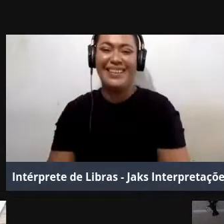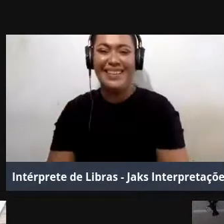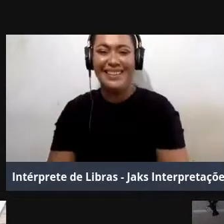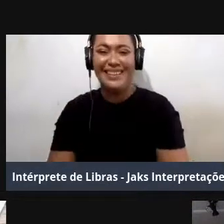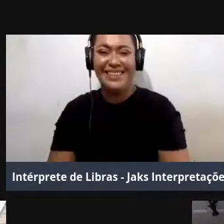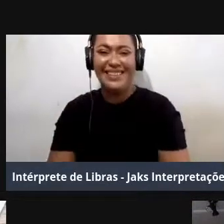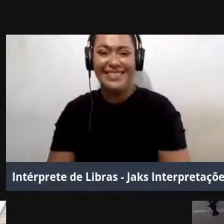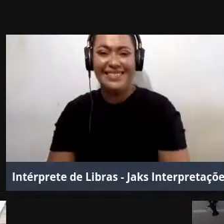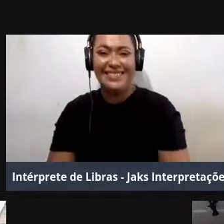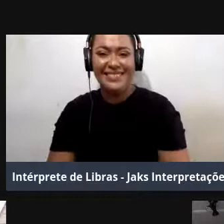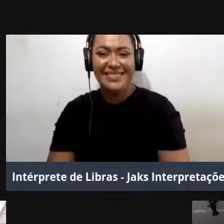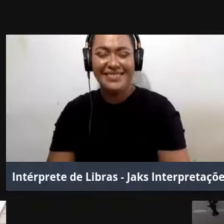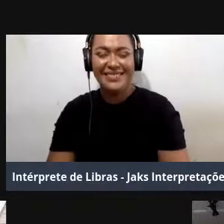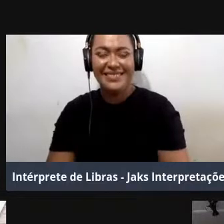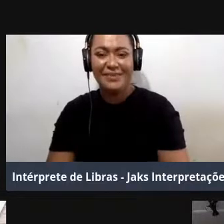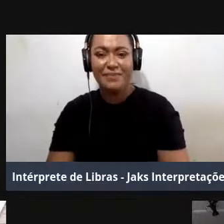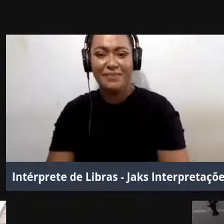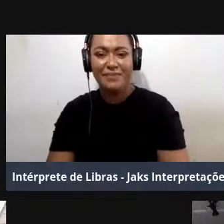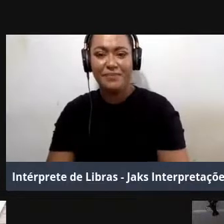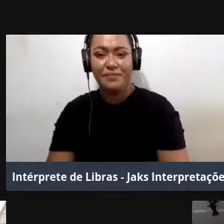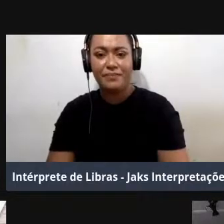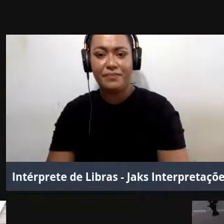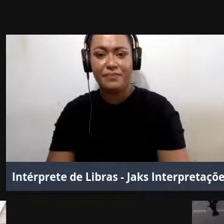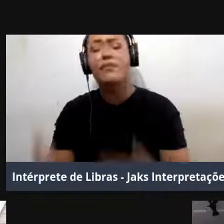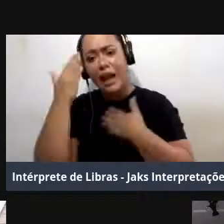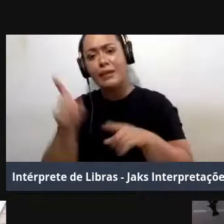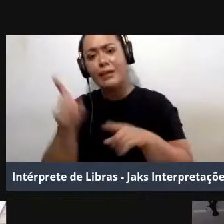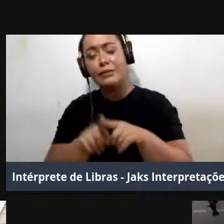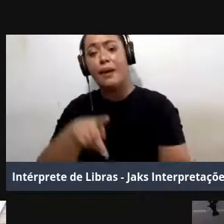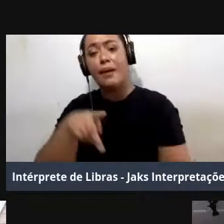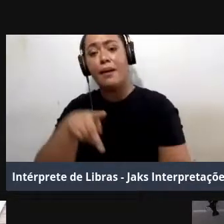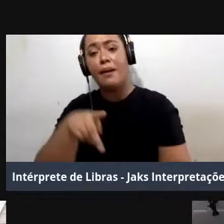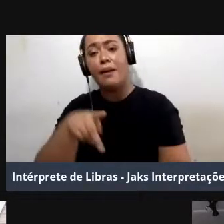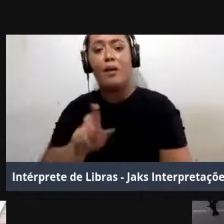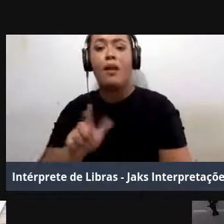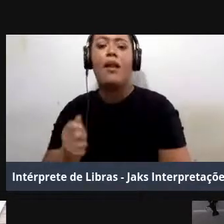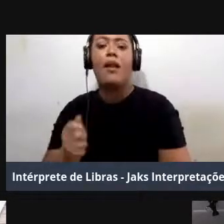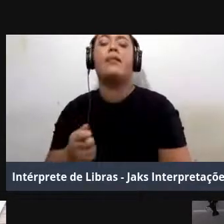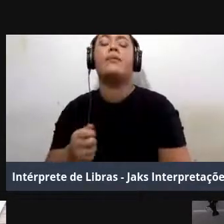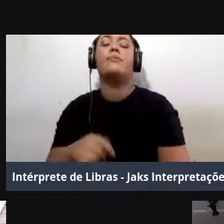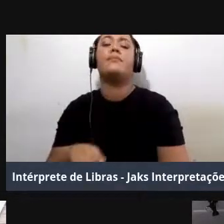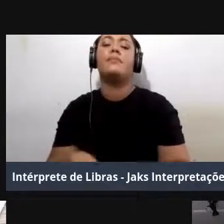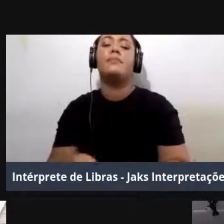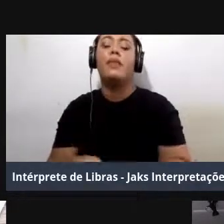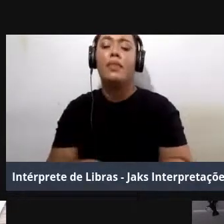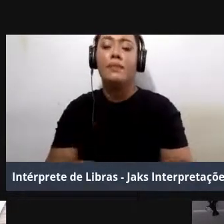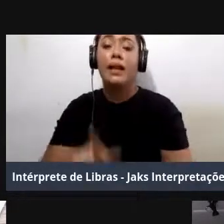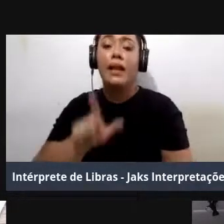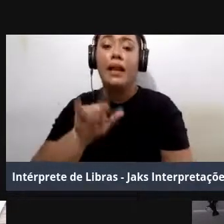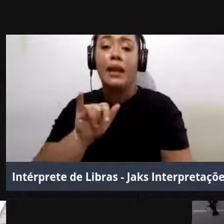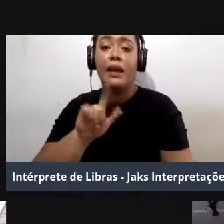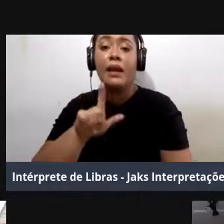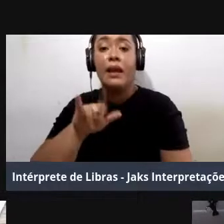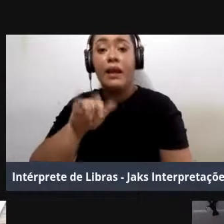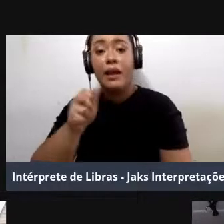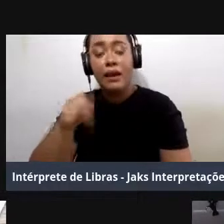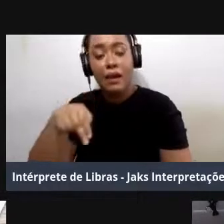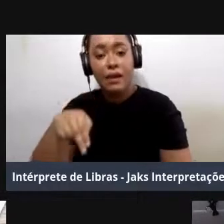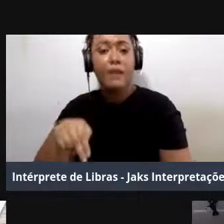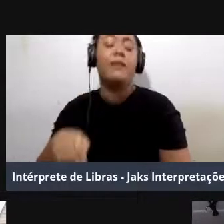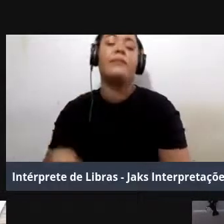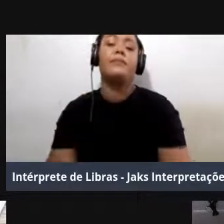agradecer a Paula, que também estava aqui, a Lilian, queridíssima. E a todo mundo, a Lara Bione, que faz parte da